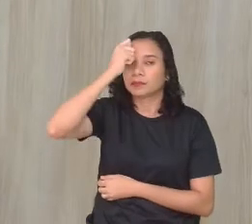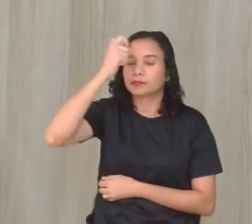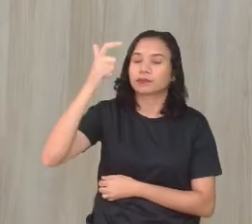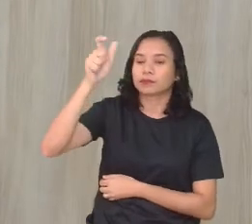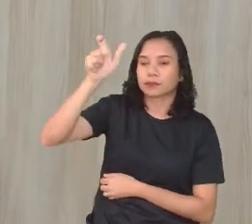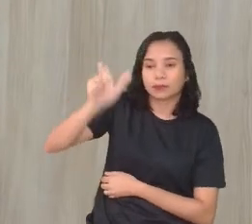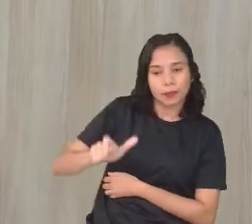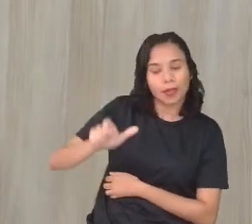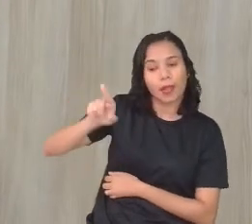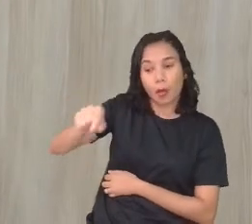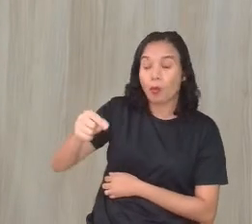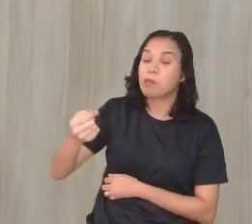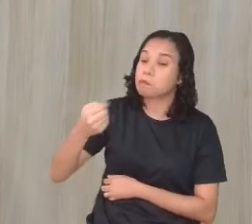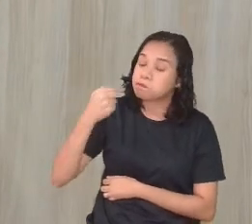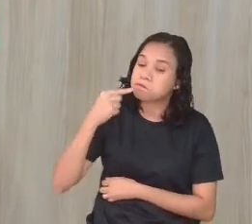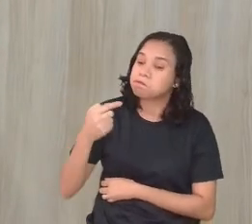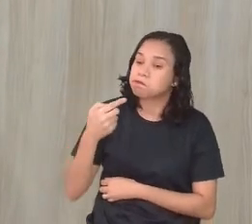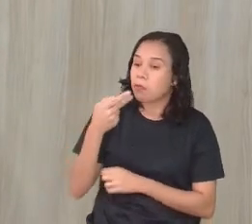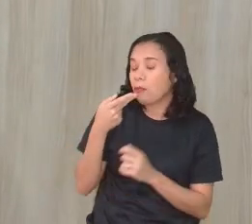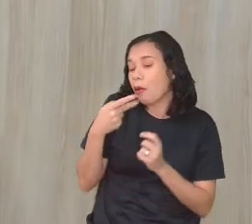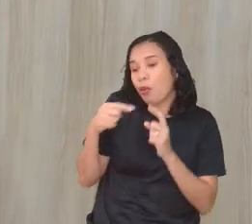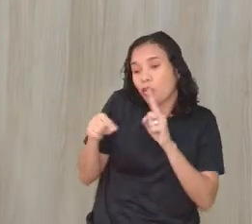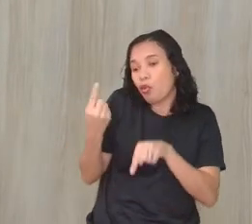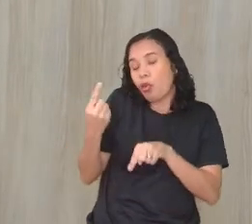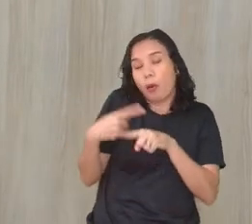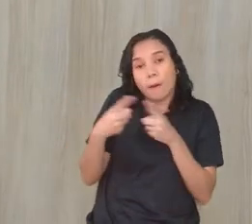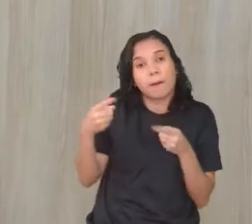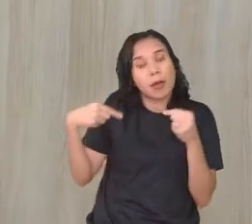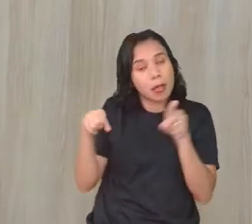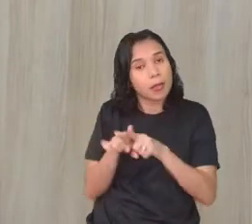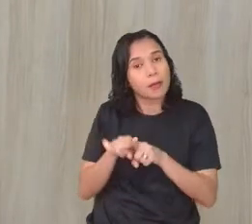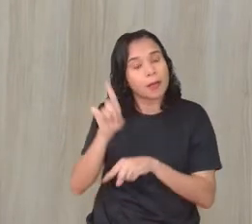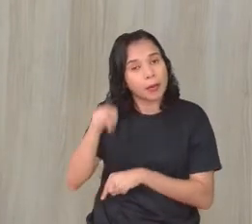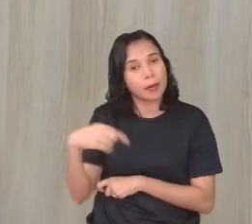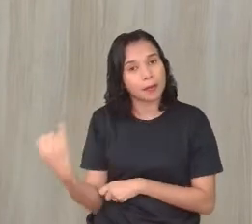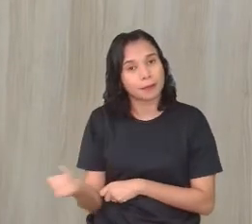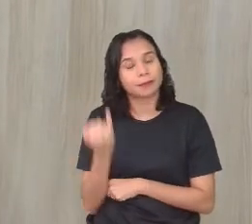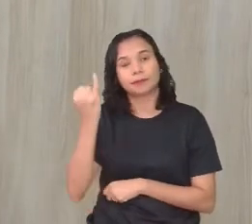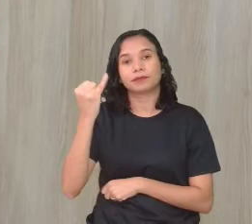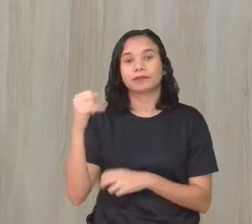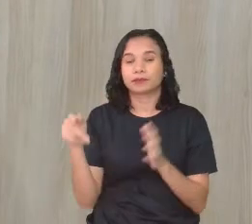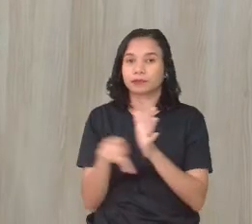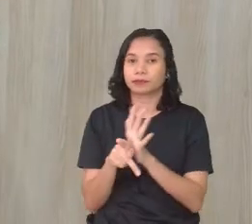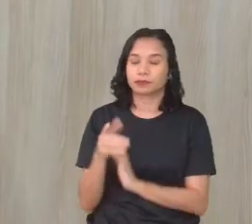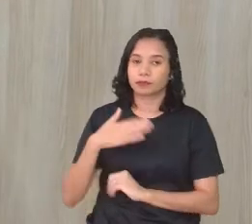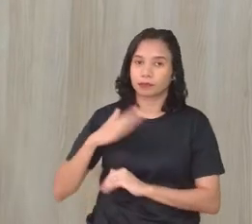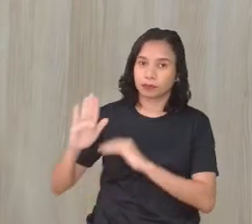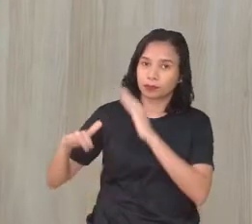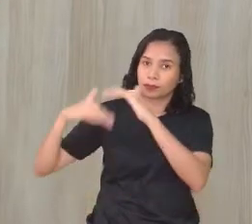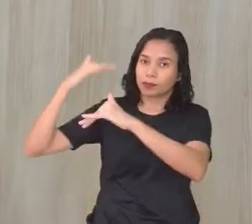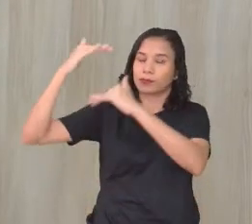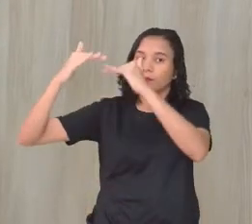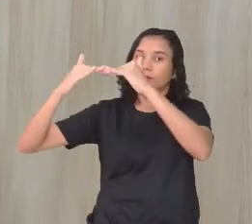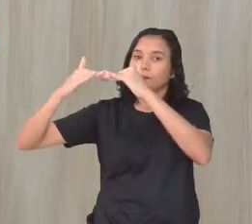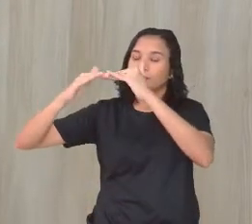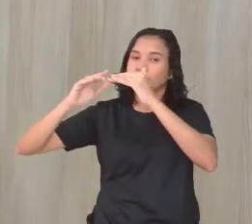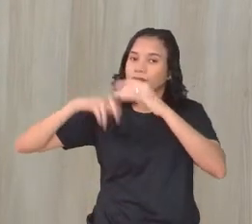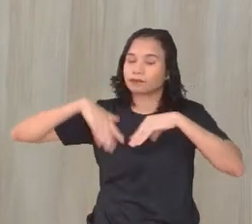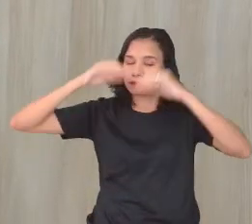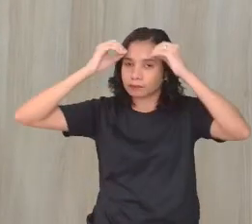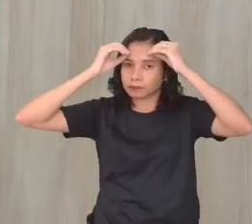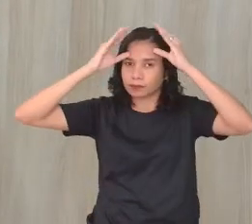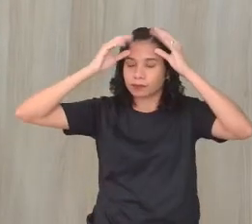está dando, de repente eu não concorde, mas ela também é importante para o meu crescimento, para a construção